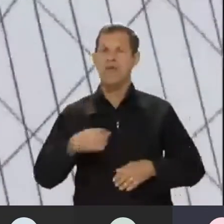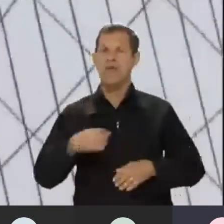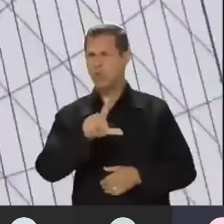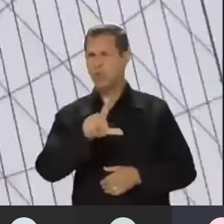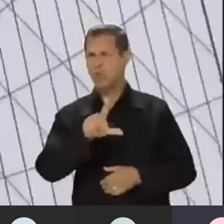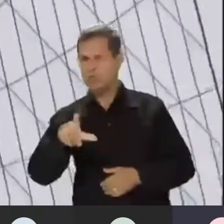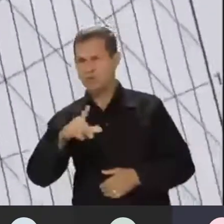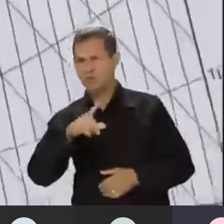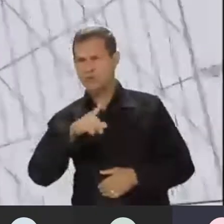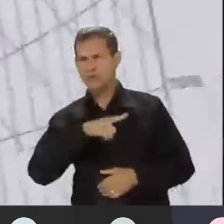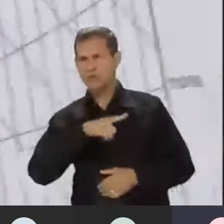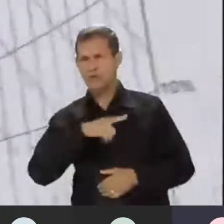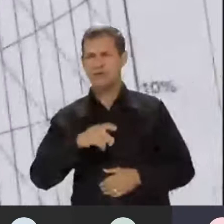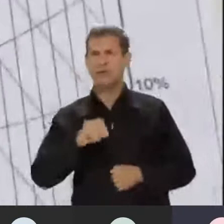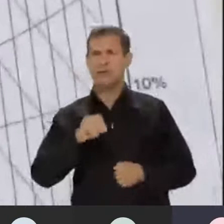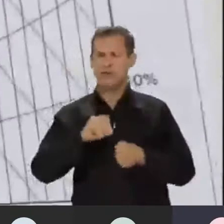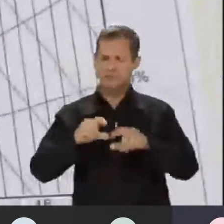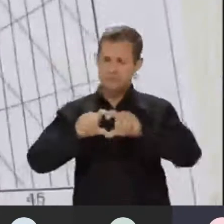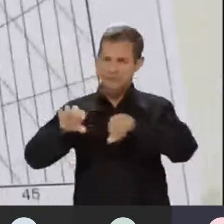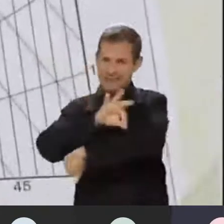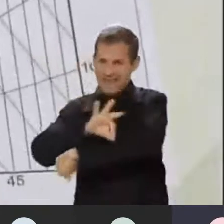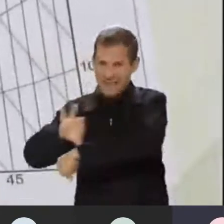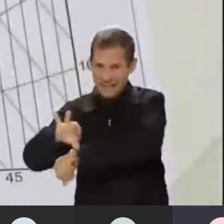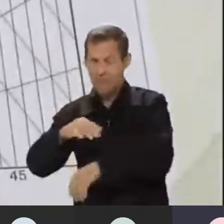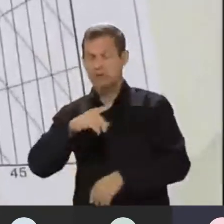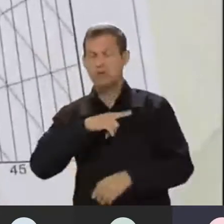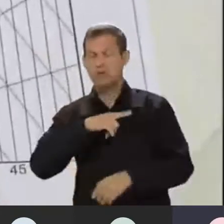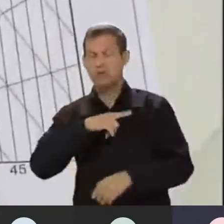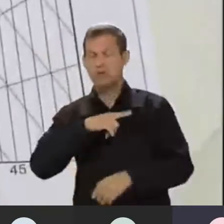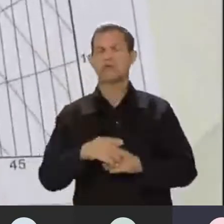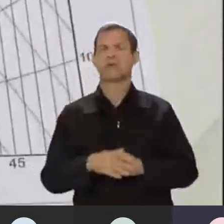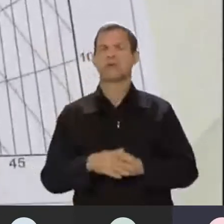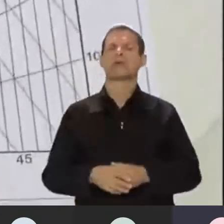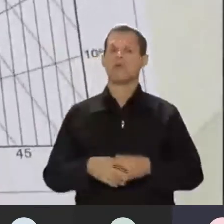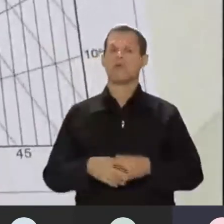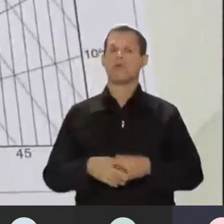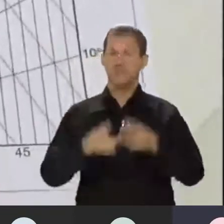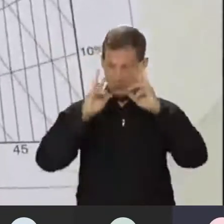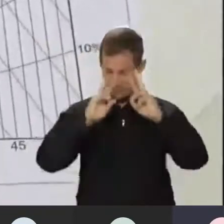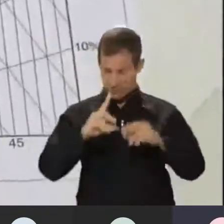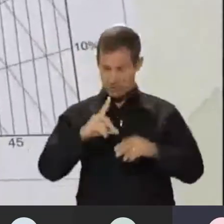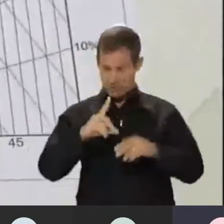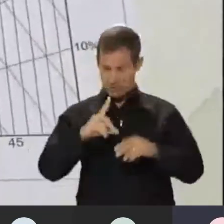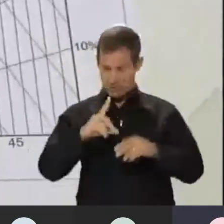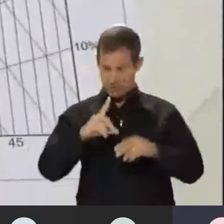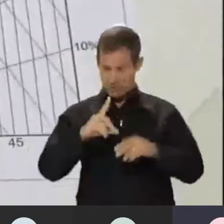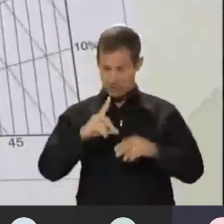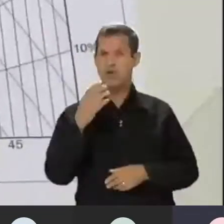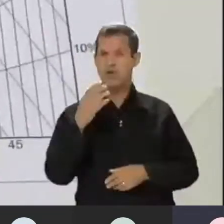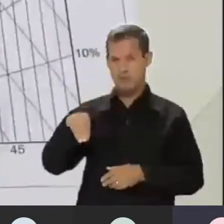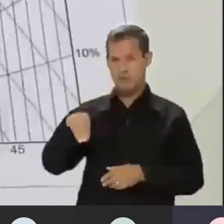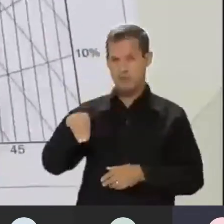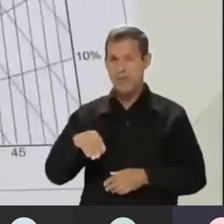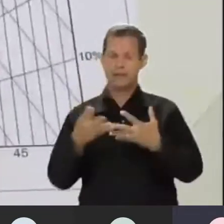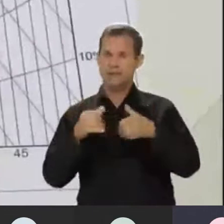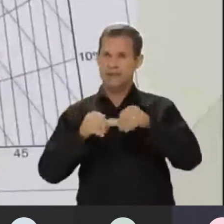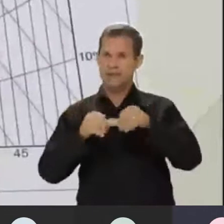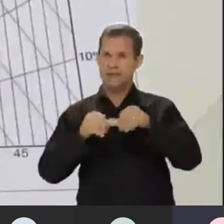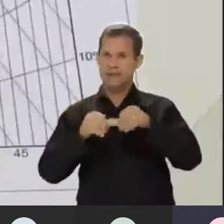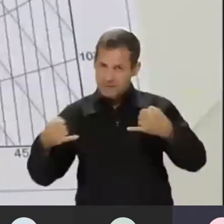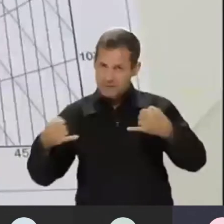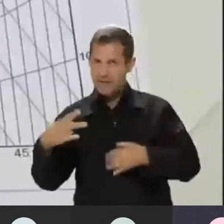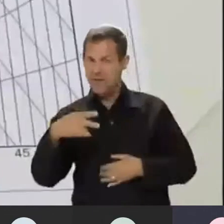Então, novamente, você teria que pegar a régua, eu teria que colocar aqui, eu tô vendo que tem 1 centímetro, tá? Entre essa